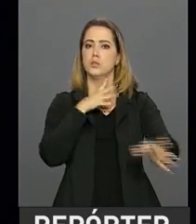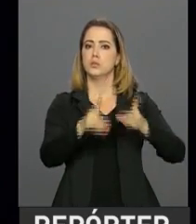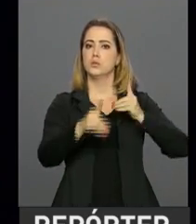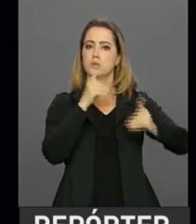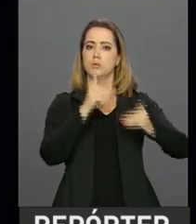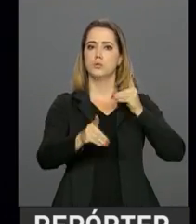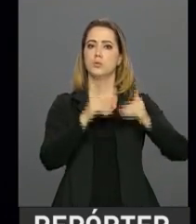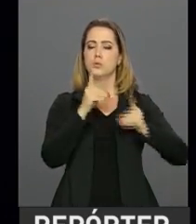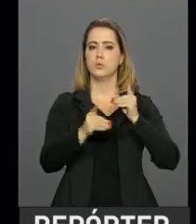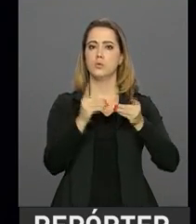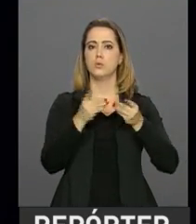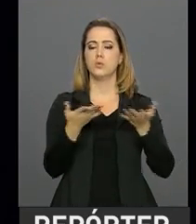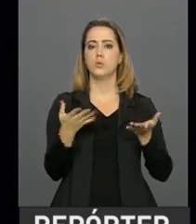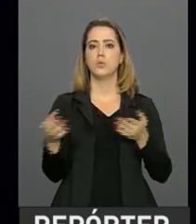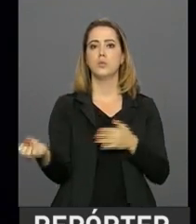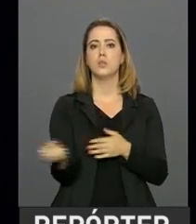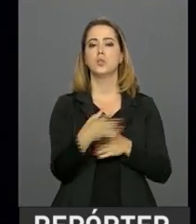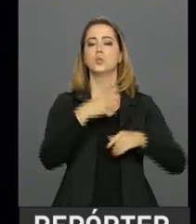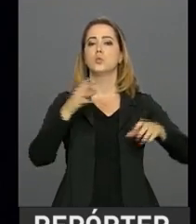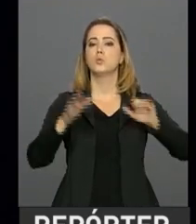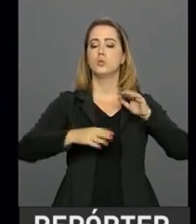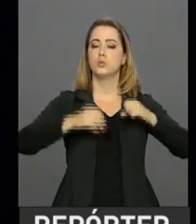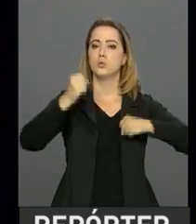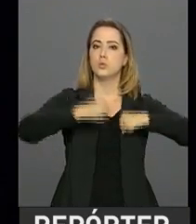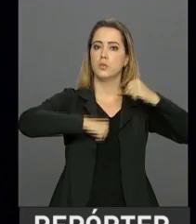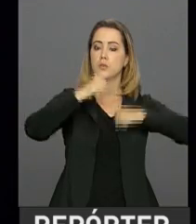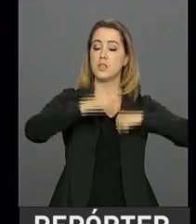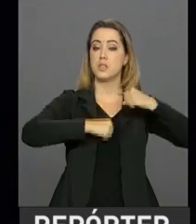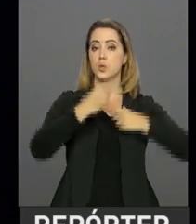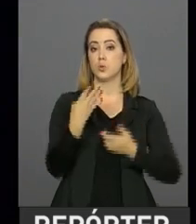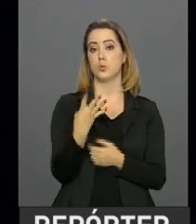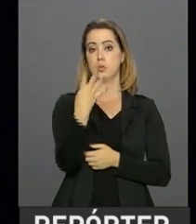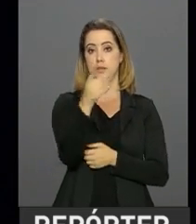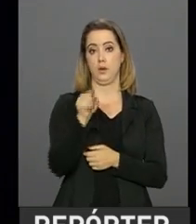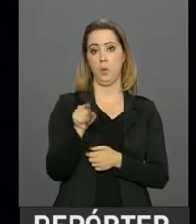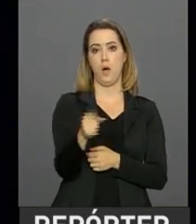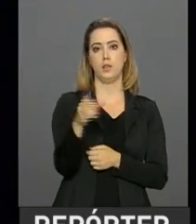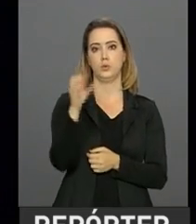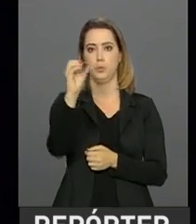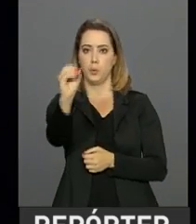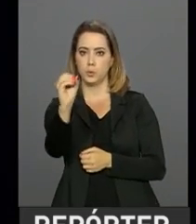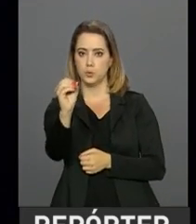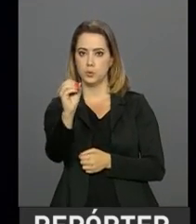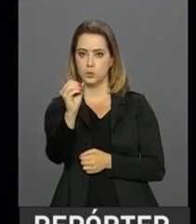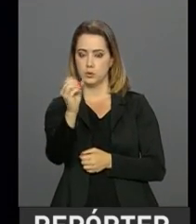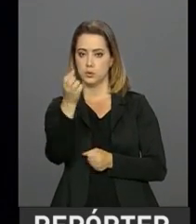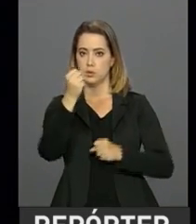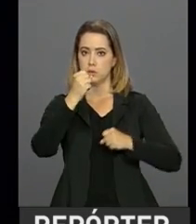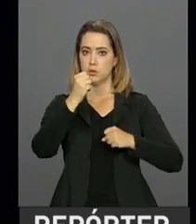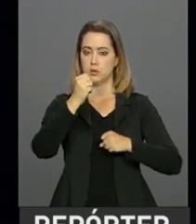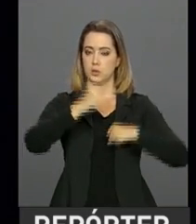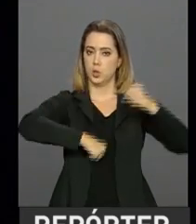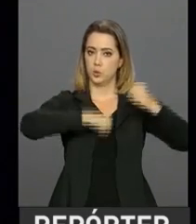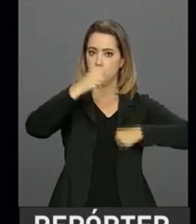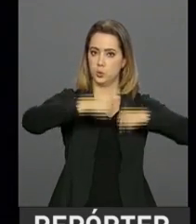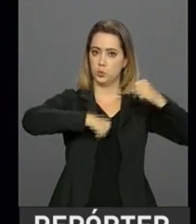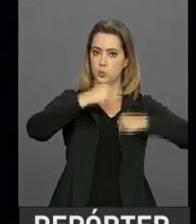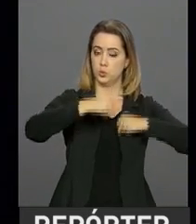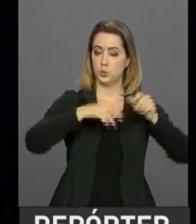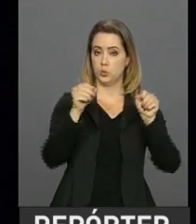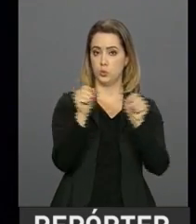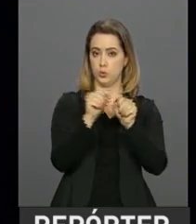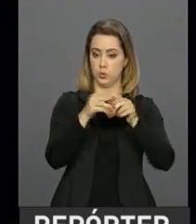da implementação da indústria 4.0, ou a indústria de manufatura avançada,